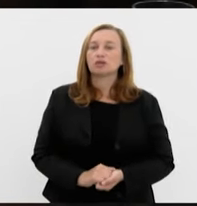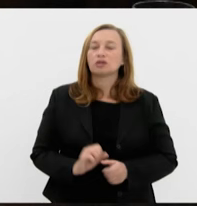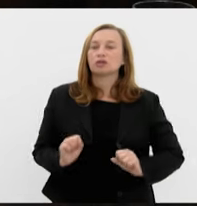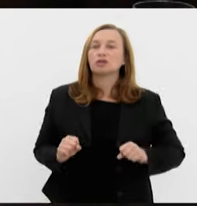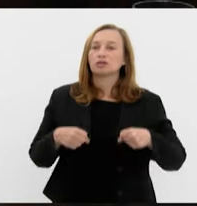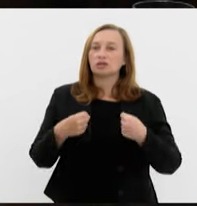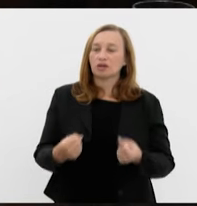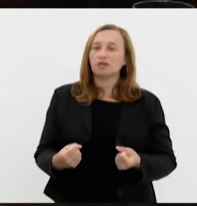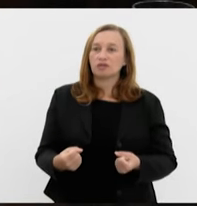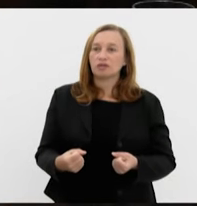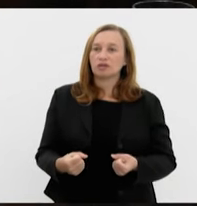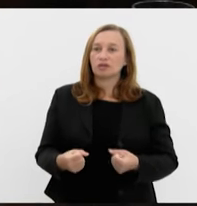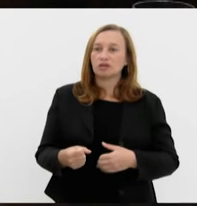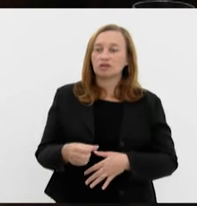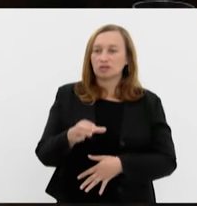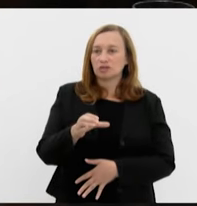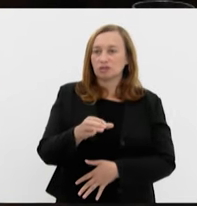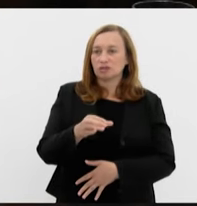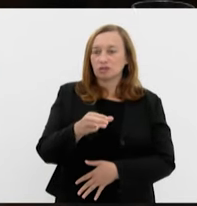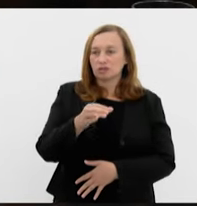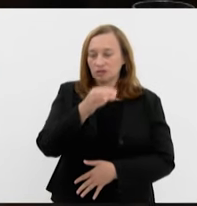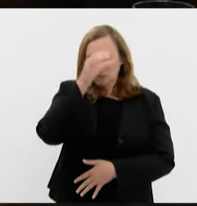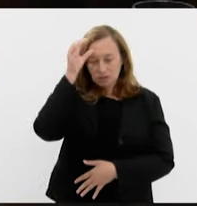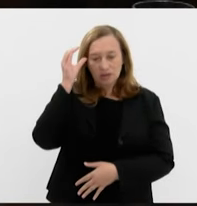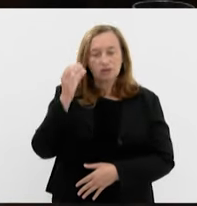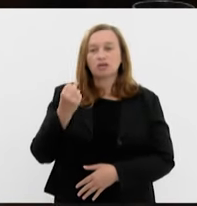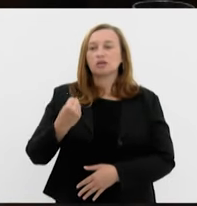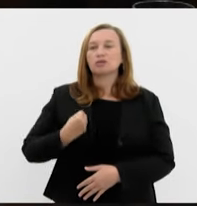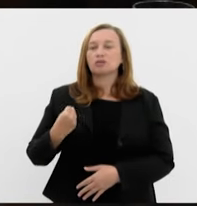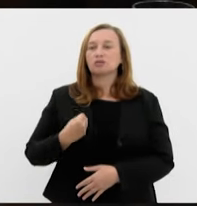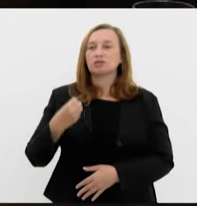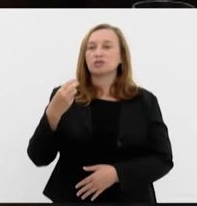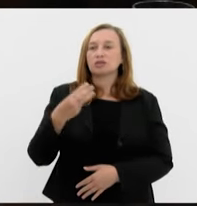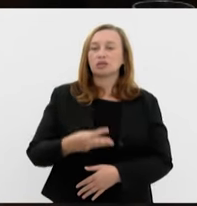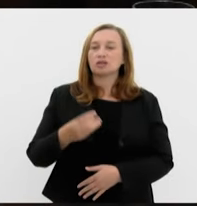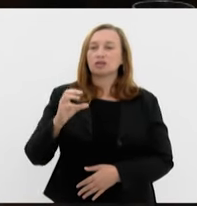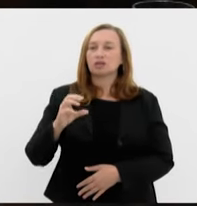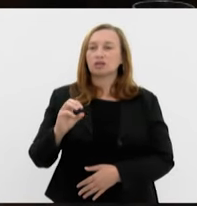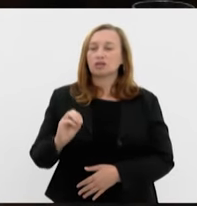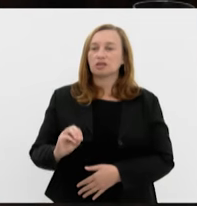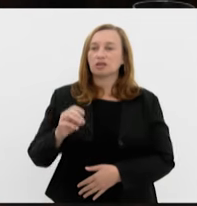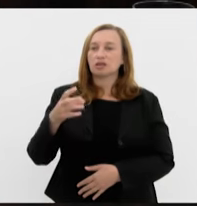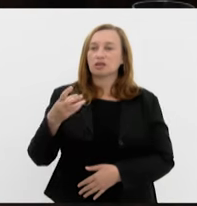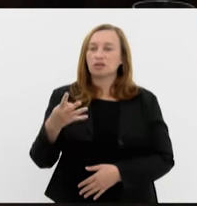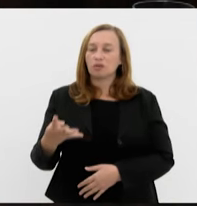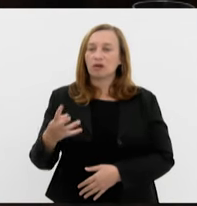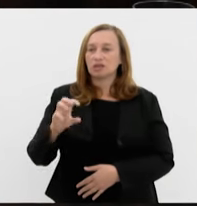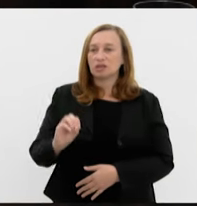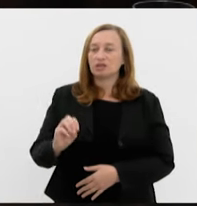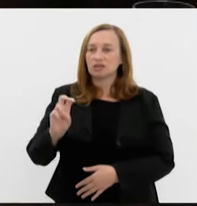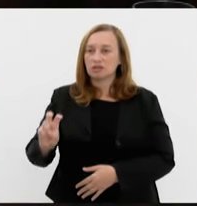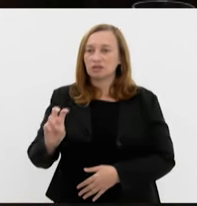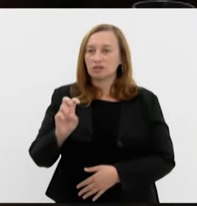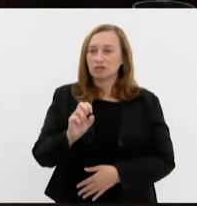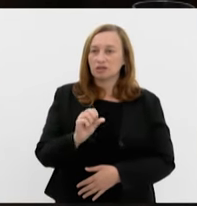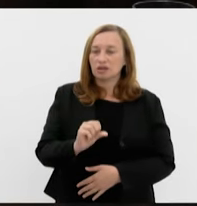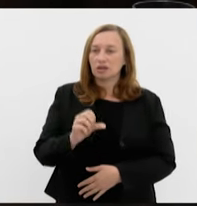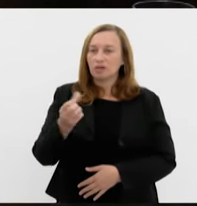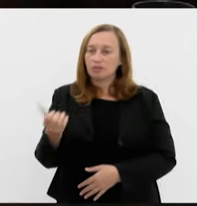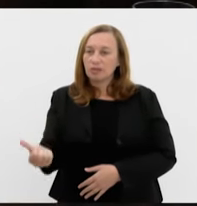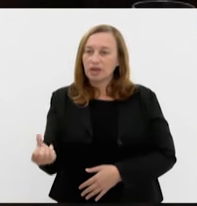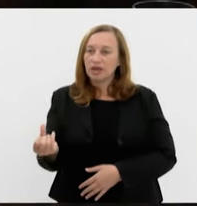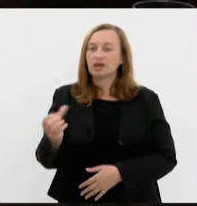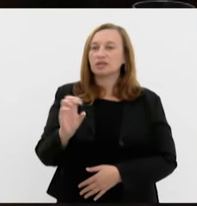Consumidor favorável às emendas número 030405 06 07